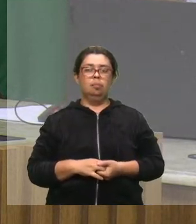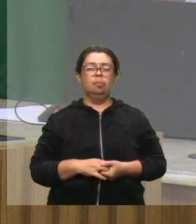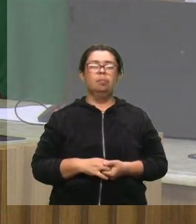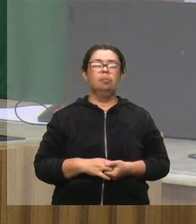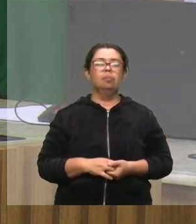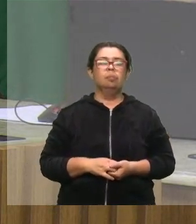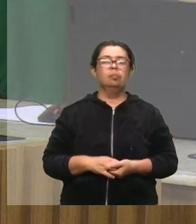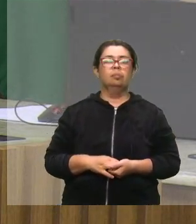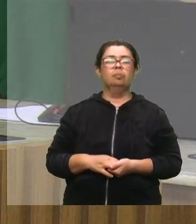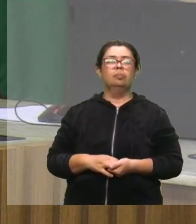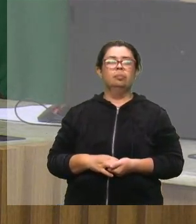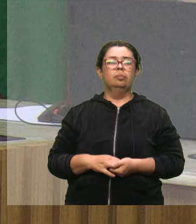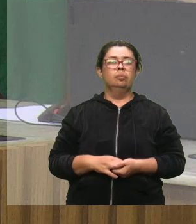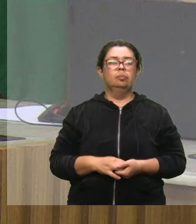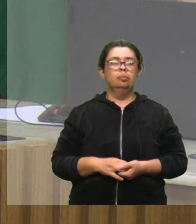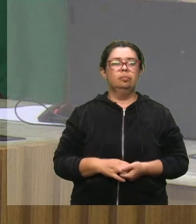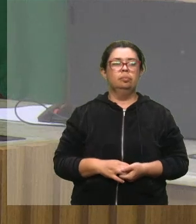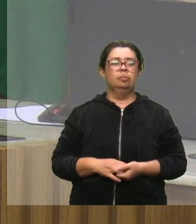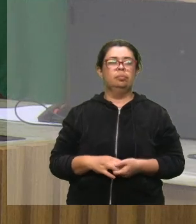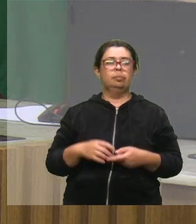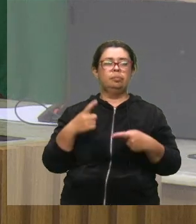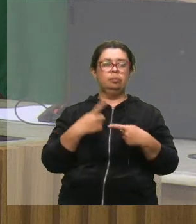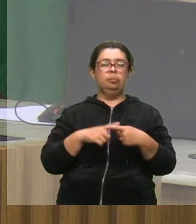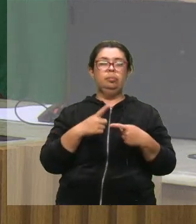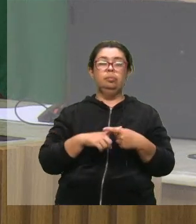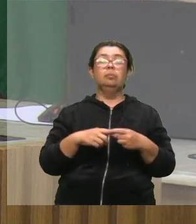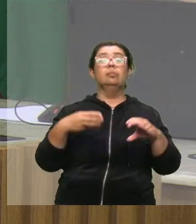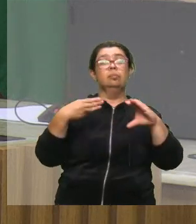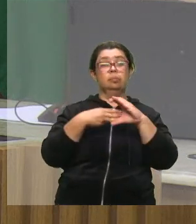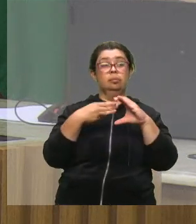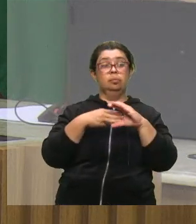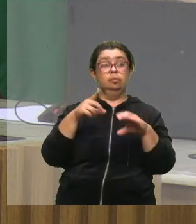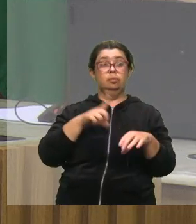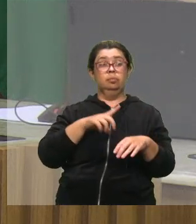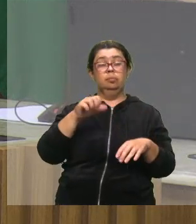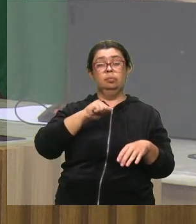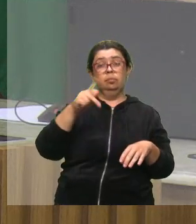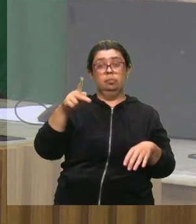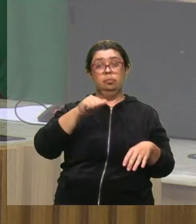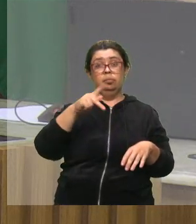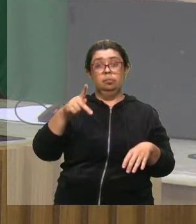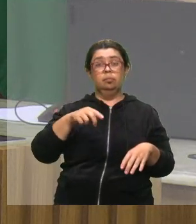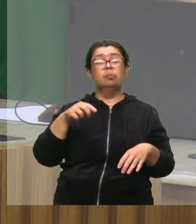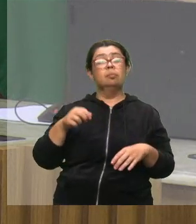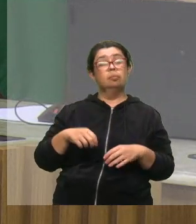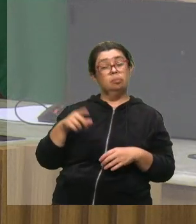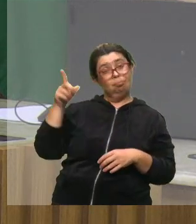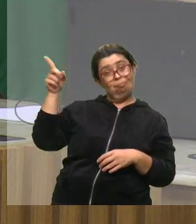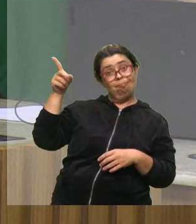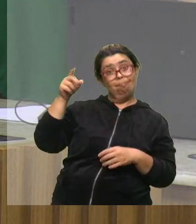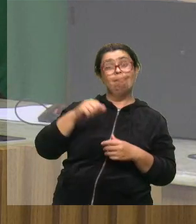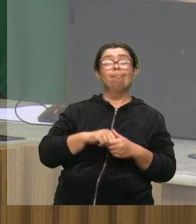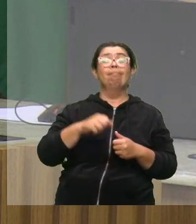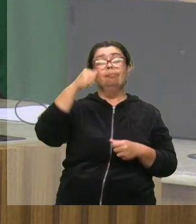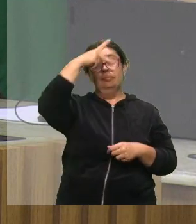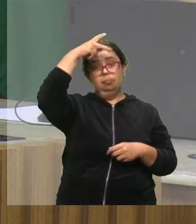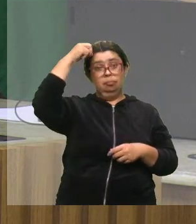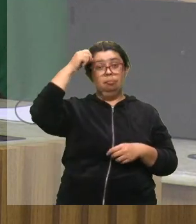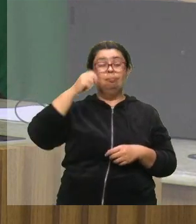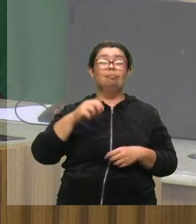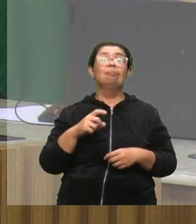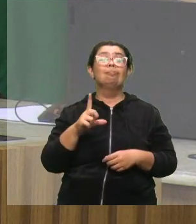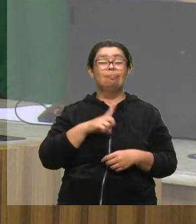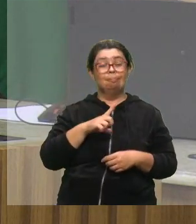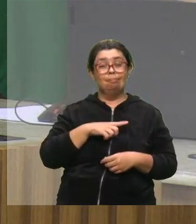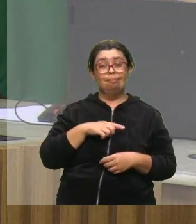descobrir, andem 8 quilômetros por quem Cândido Mota tem, e os aposentados da prefeitura lá recebem o que aqui foi cortado, e